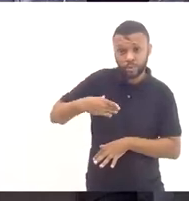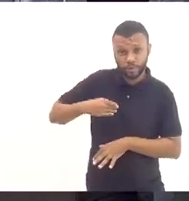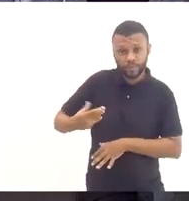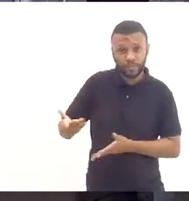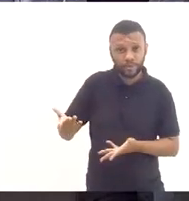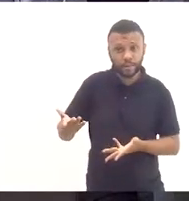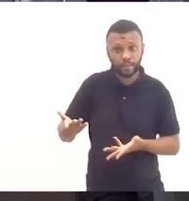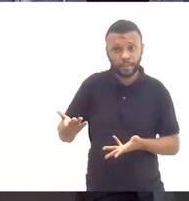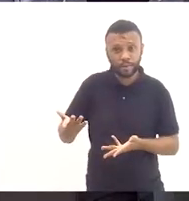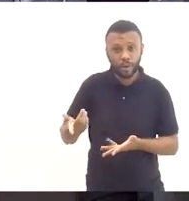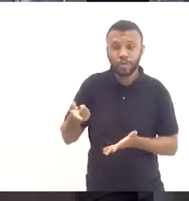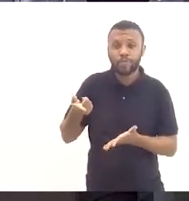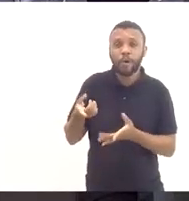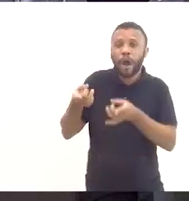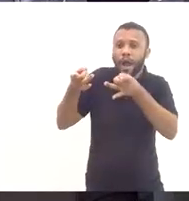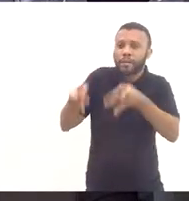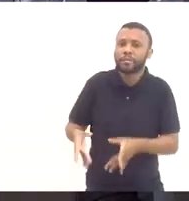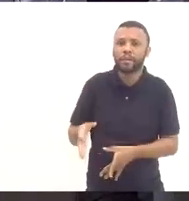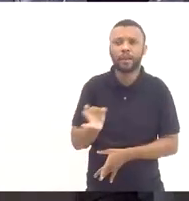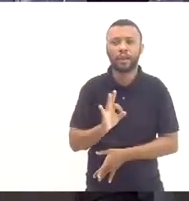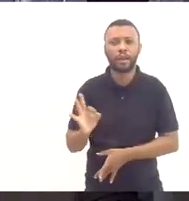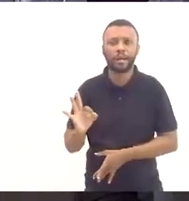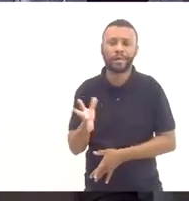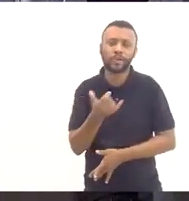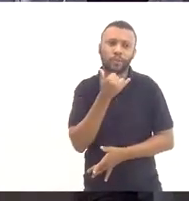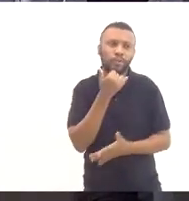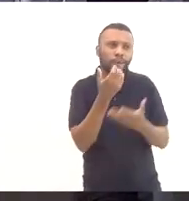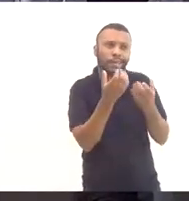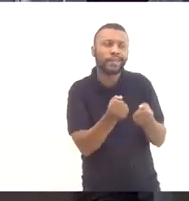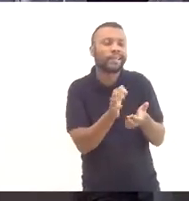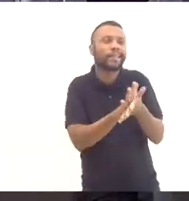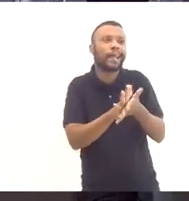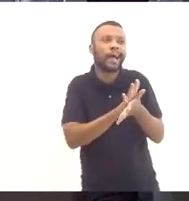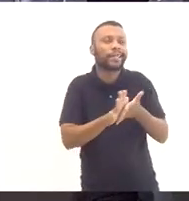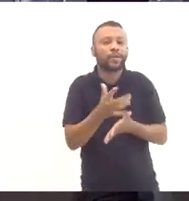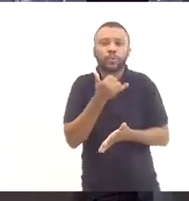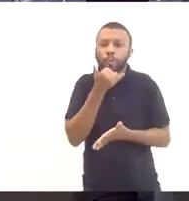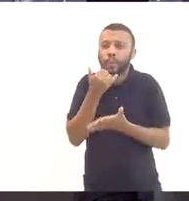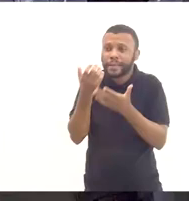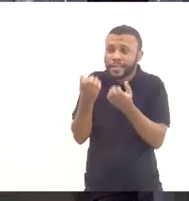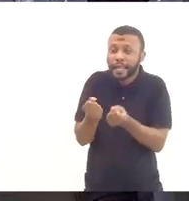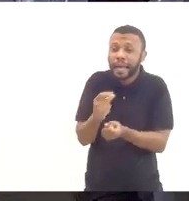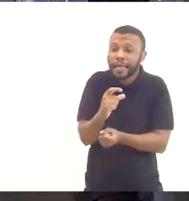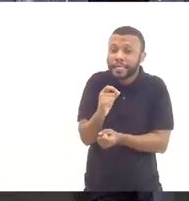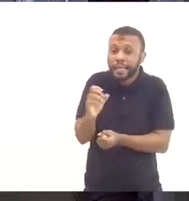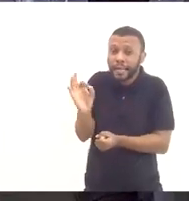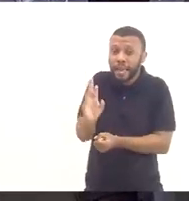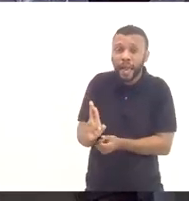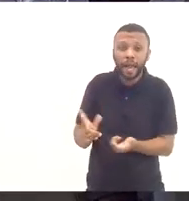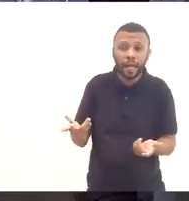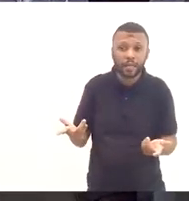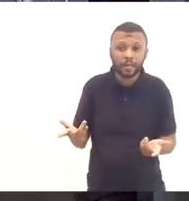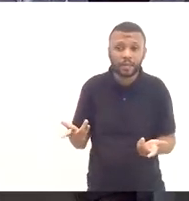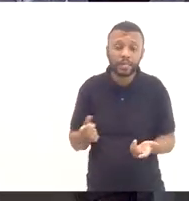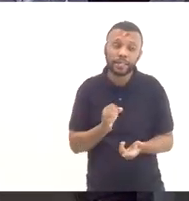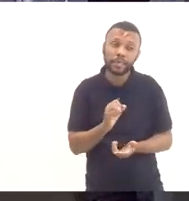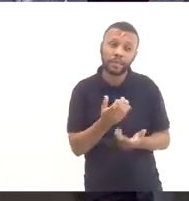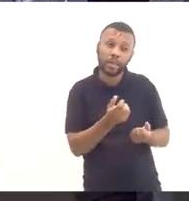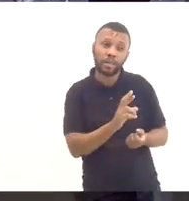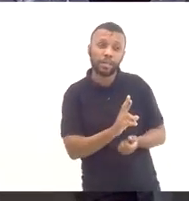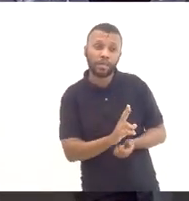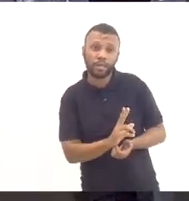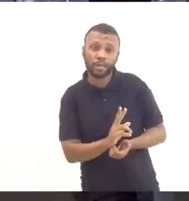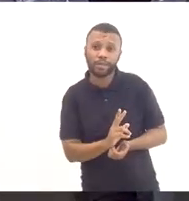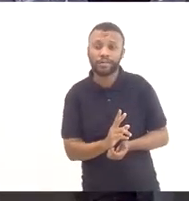filho eu não vou abrir mão a senhora não aceita nada eu não vou aceitar sem reagir a senhora não aceitar